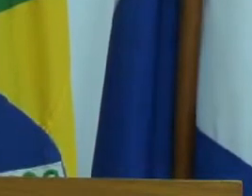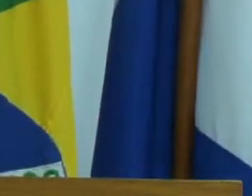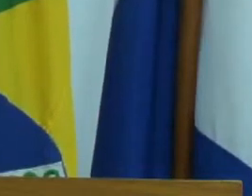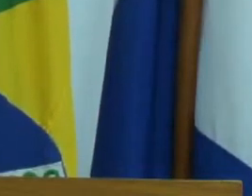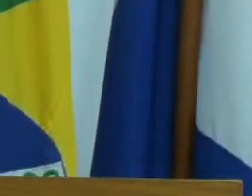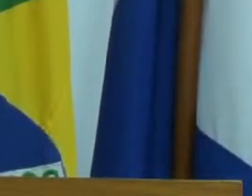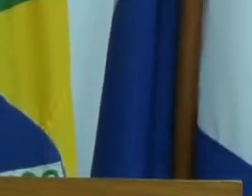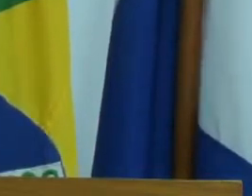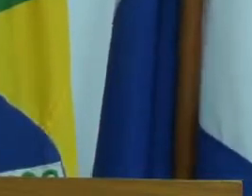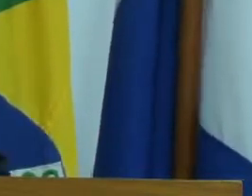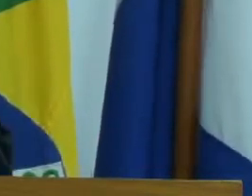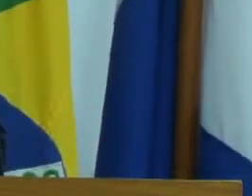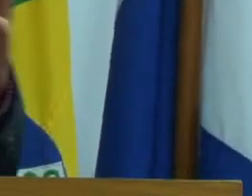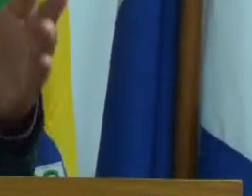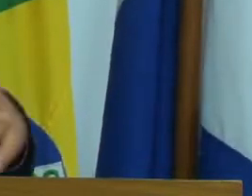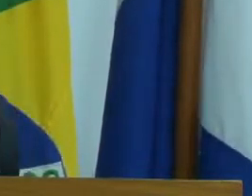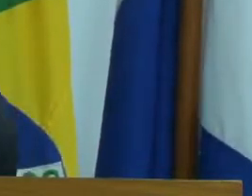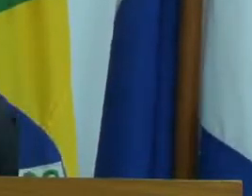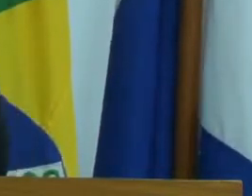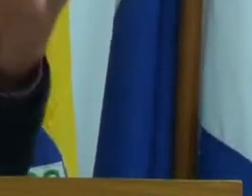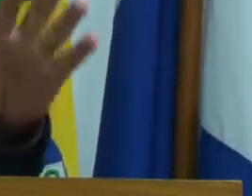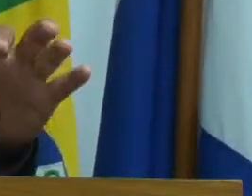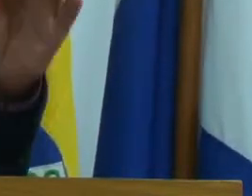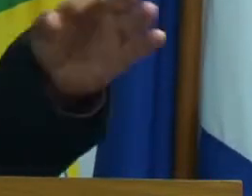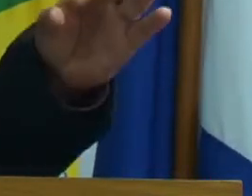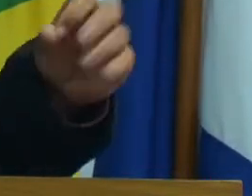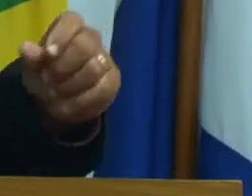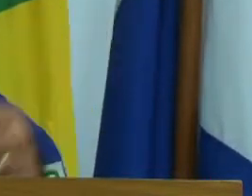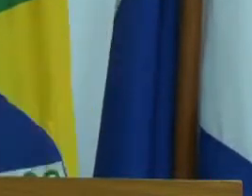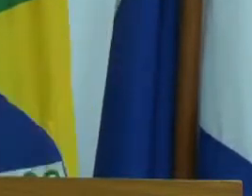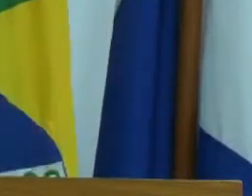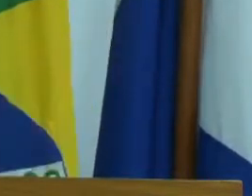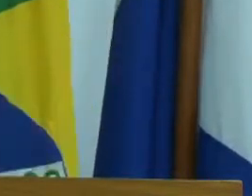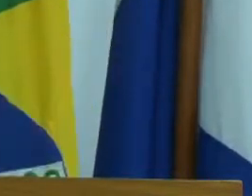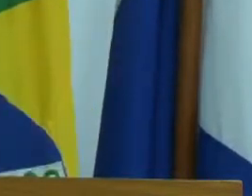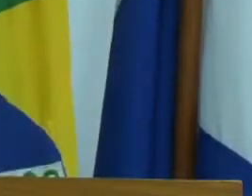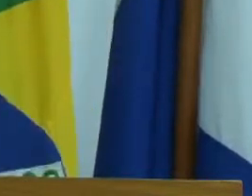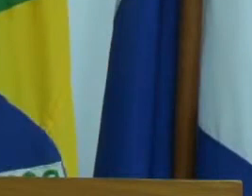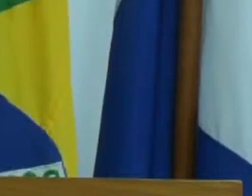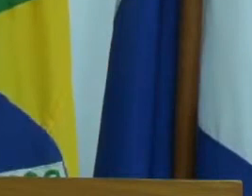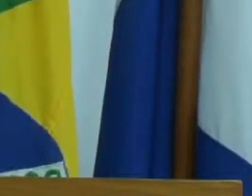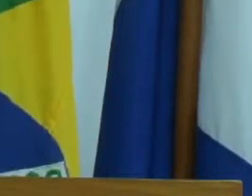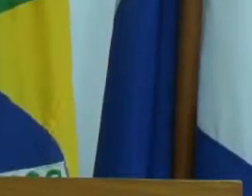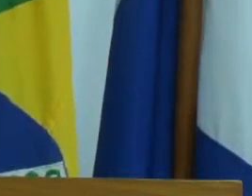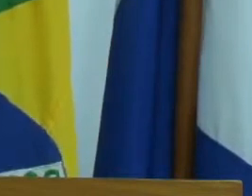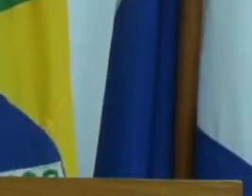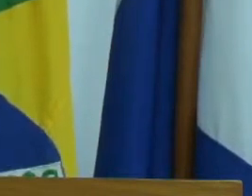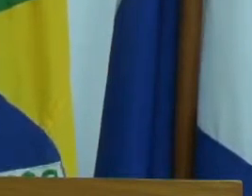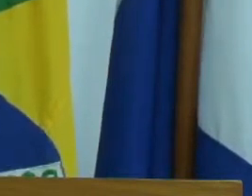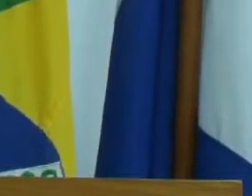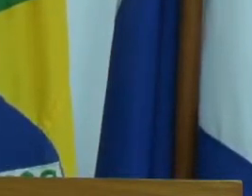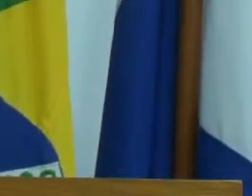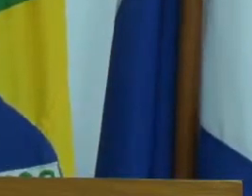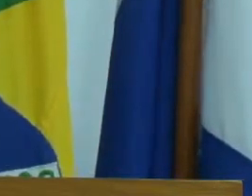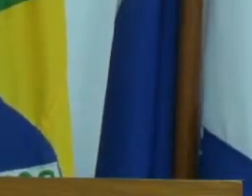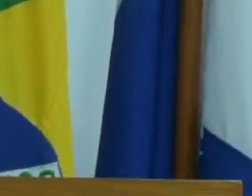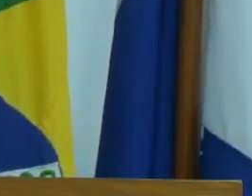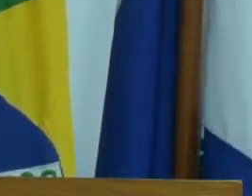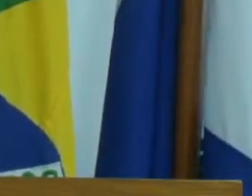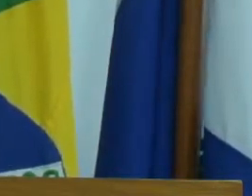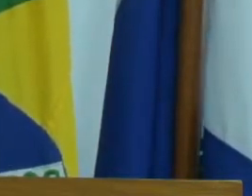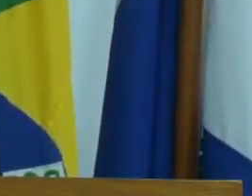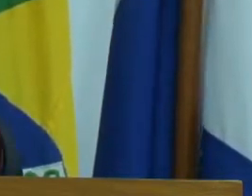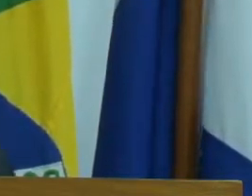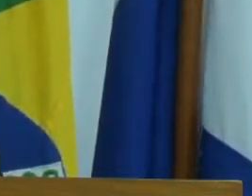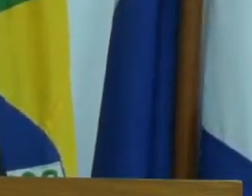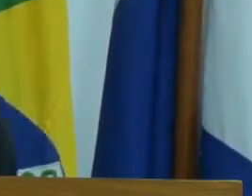Então, eu vim aqui apelar, não fiz requerimento, mas vim aqui sim pedir ao governo, Secretaria de Meio Ambiente, que